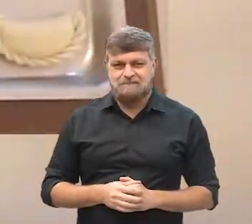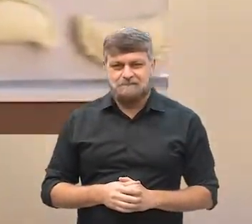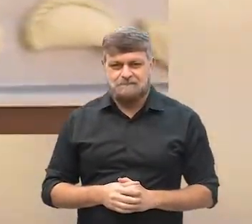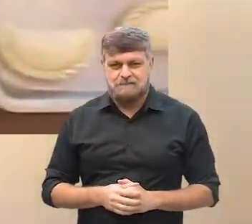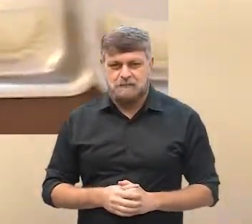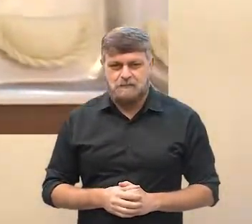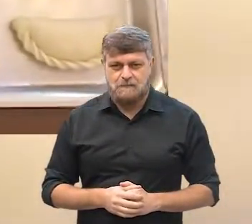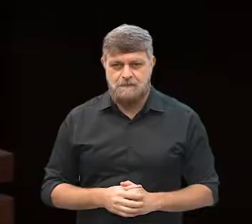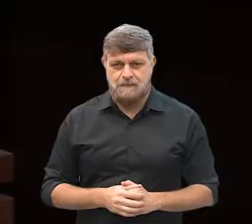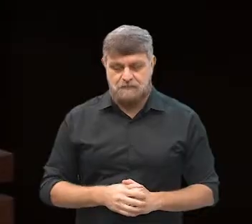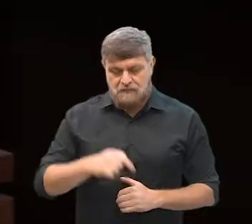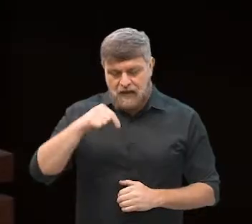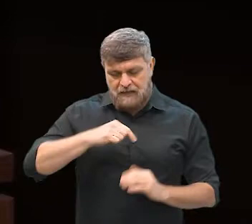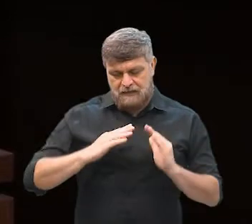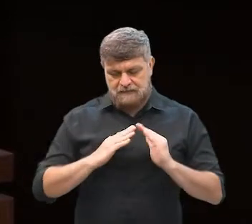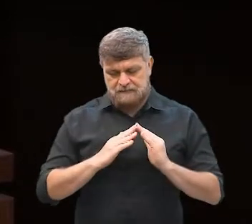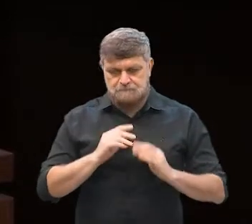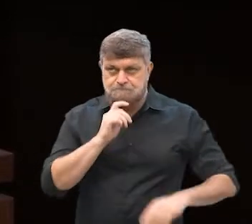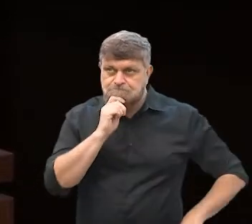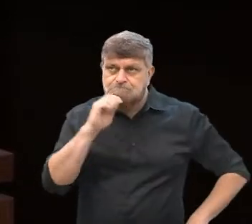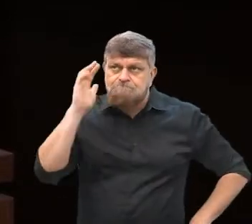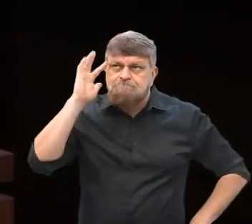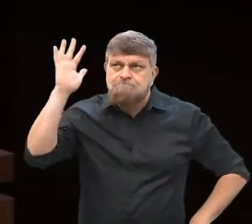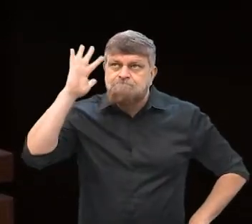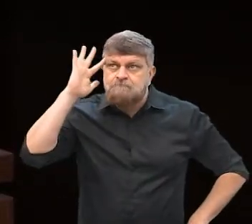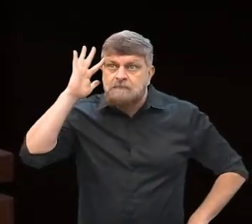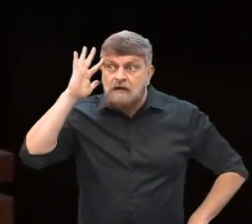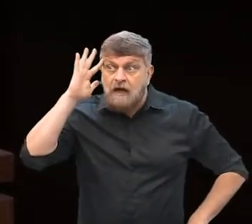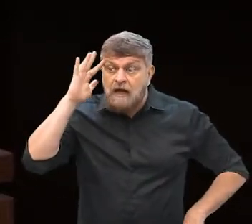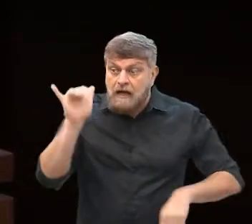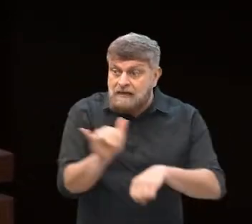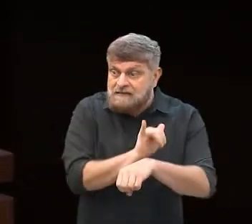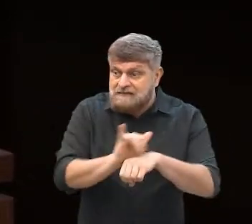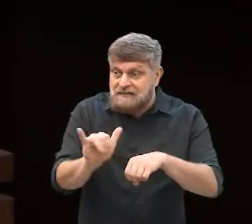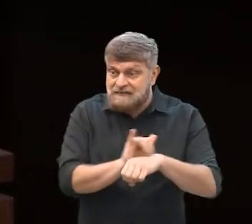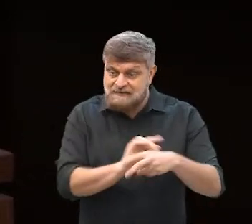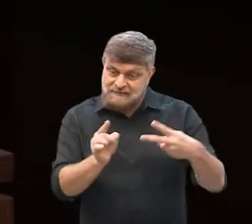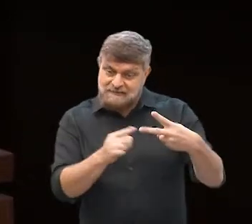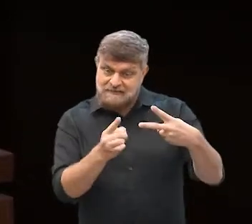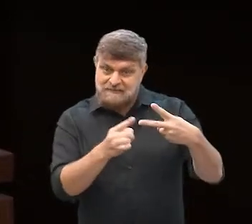a gente estava aqui em casa e surgiu isso como plano B,